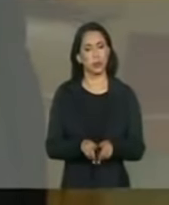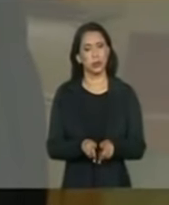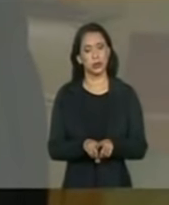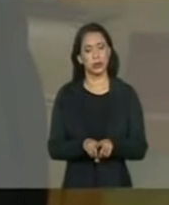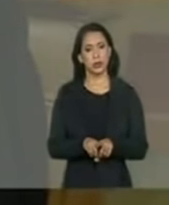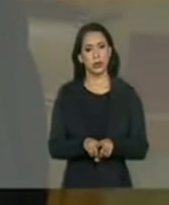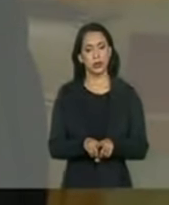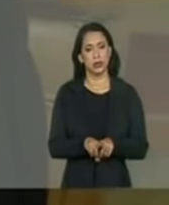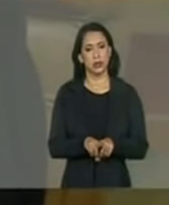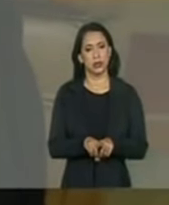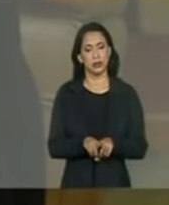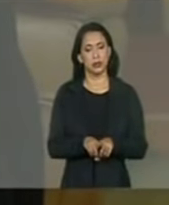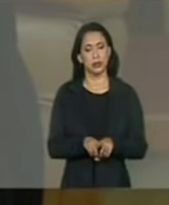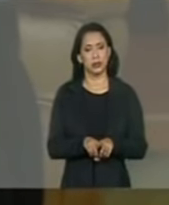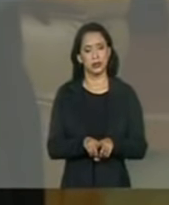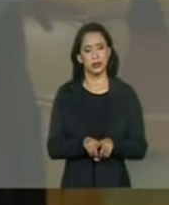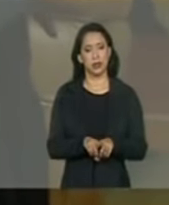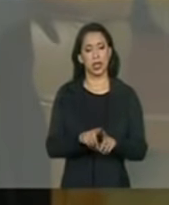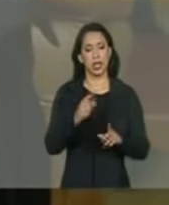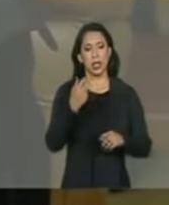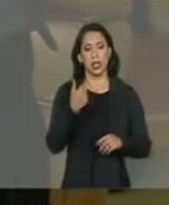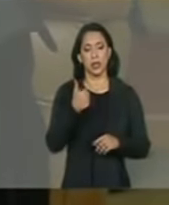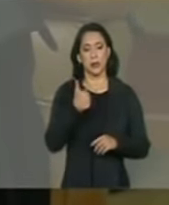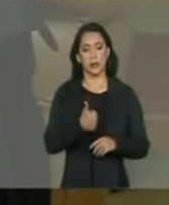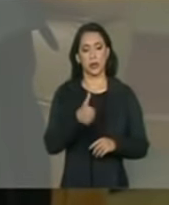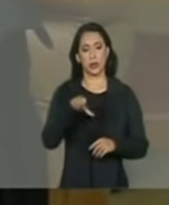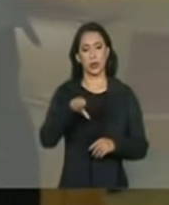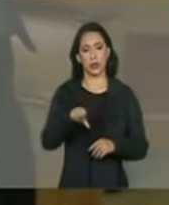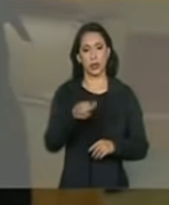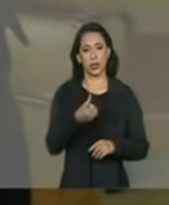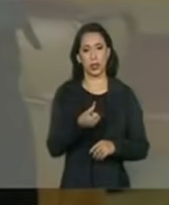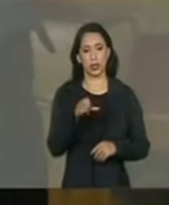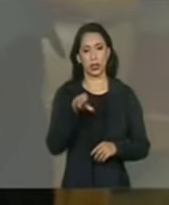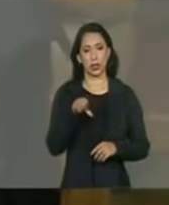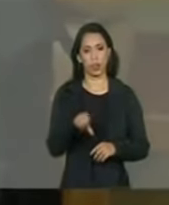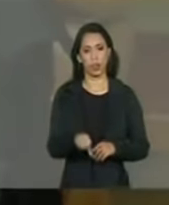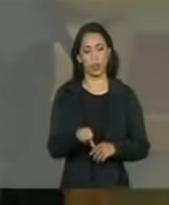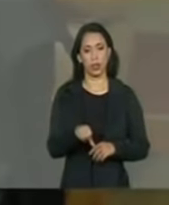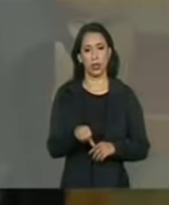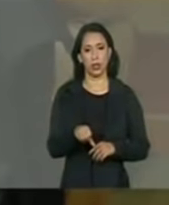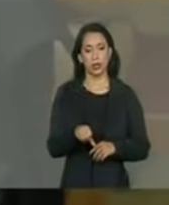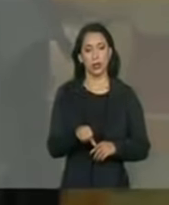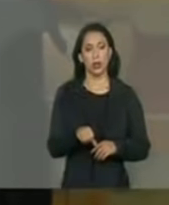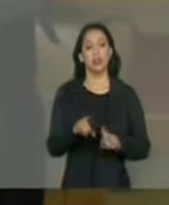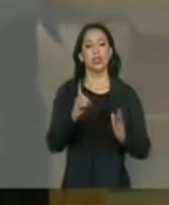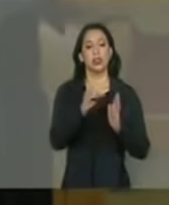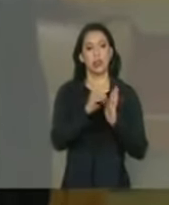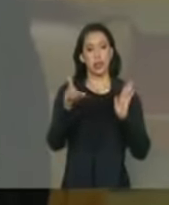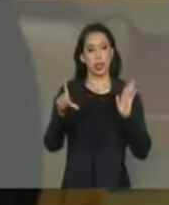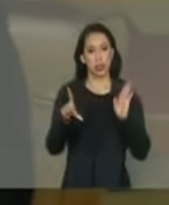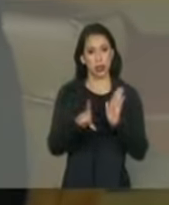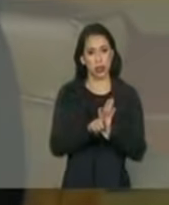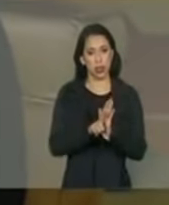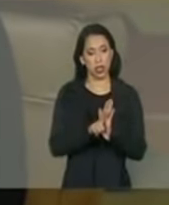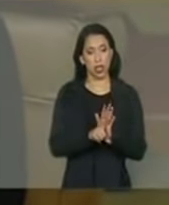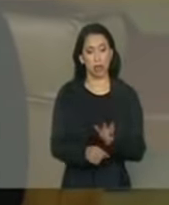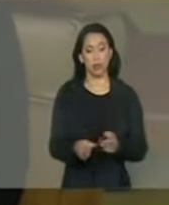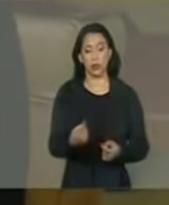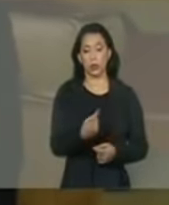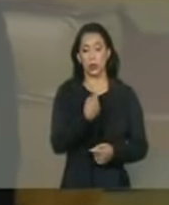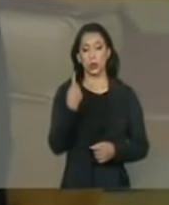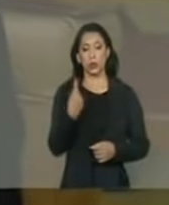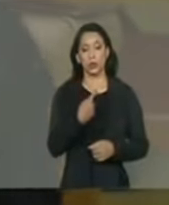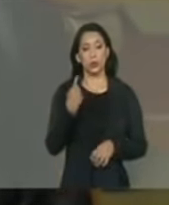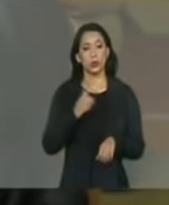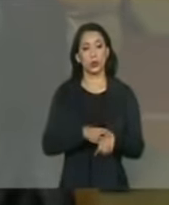militar em 1969 mediante decreto lei foi o único momento na história política